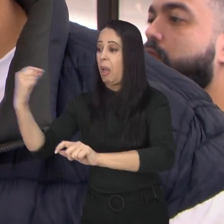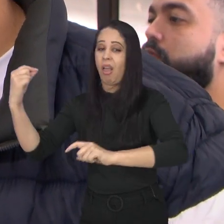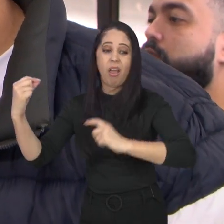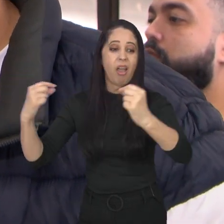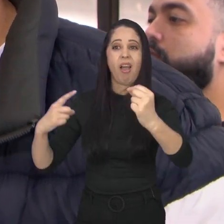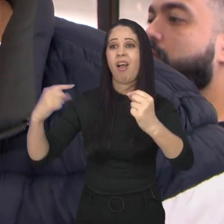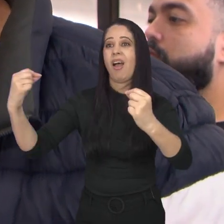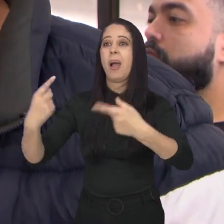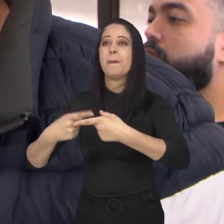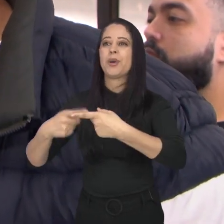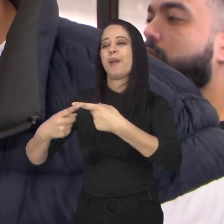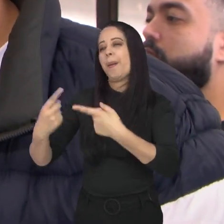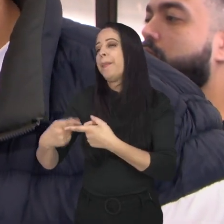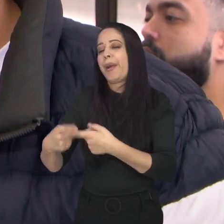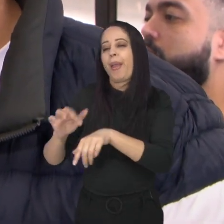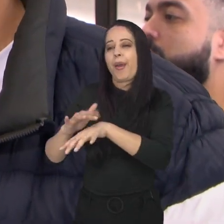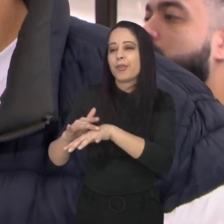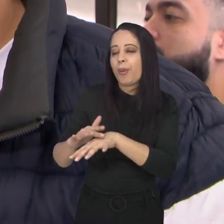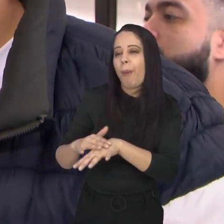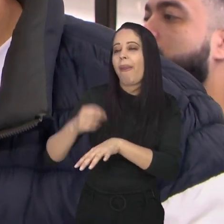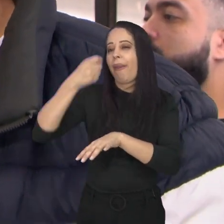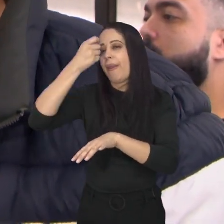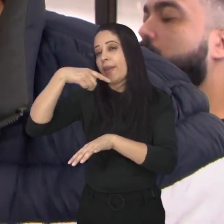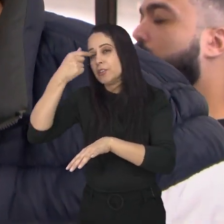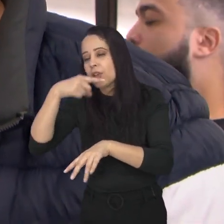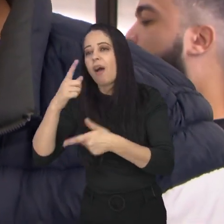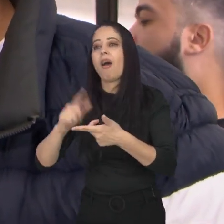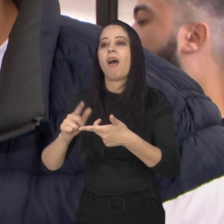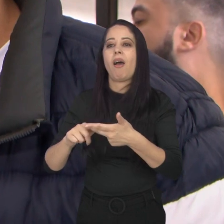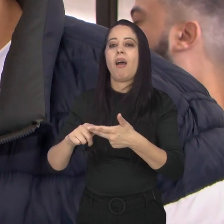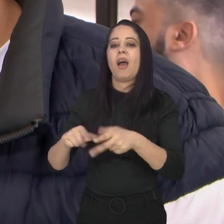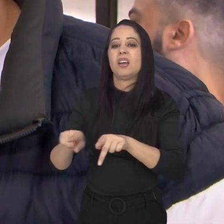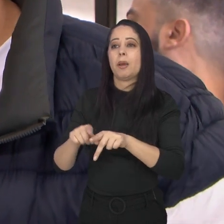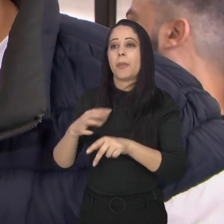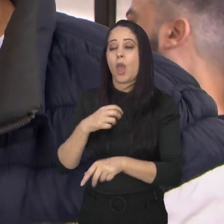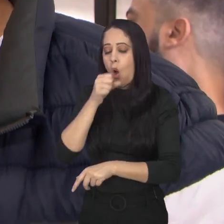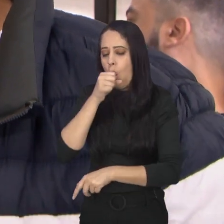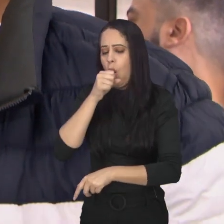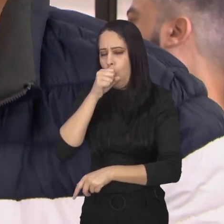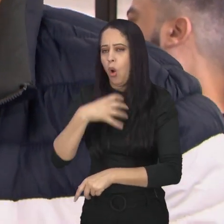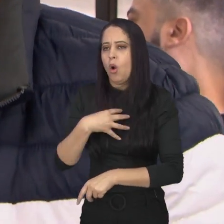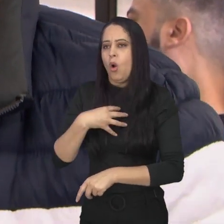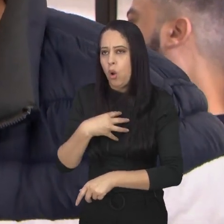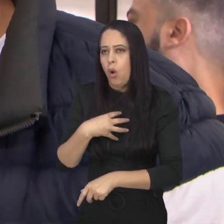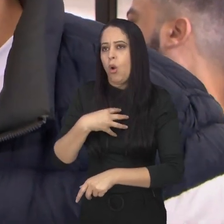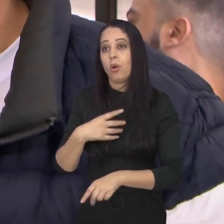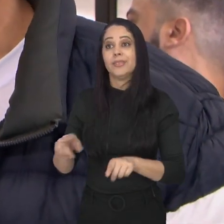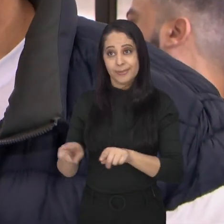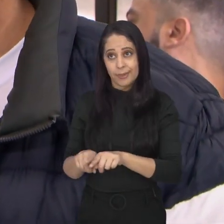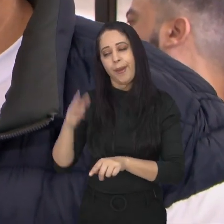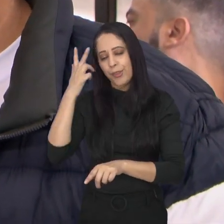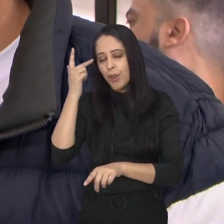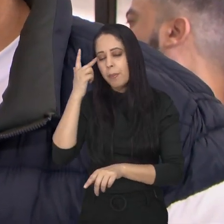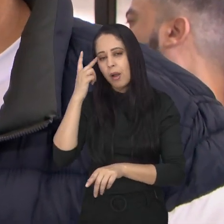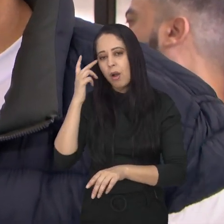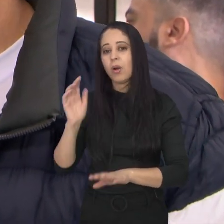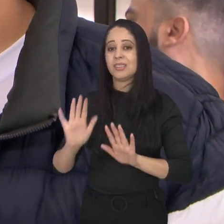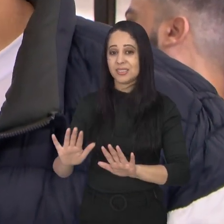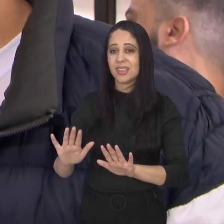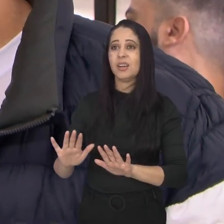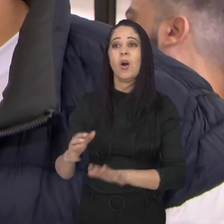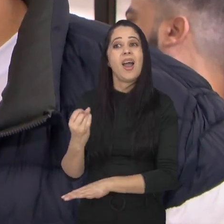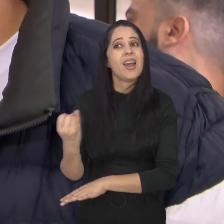celebrado o Dia Mundial do Doador e a data vem a calhar. Hoje, o estoque está em 90%. O problema é que com a chegada